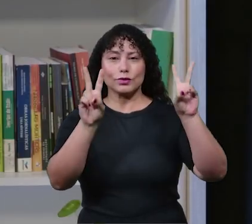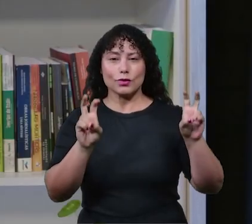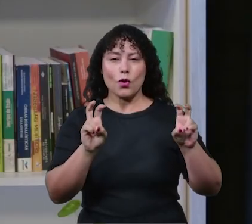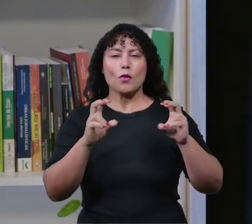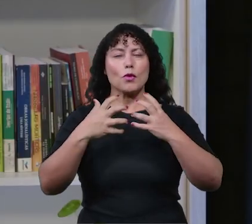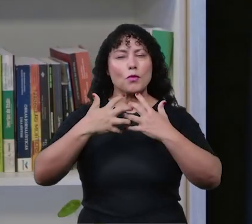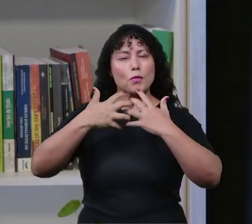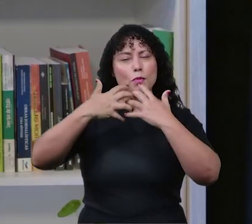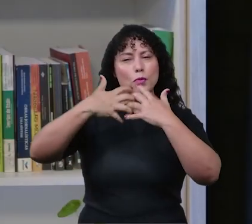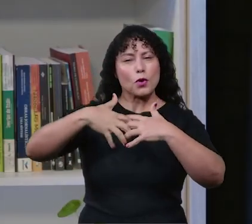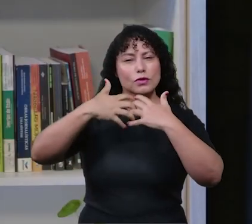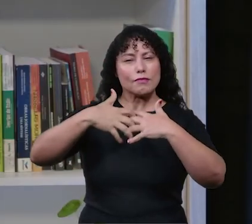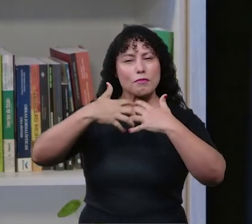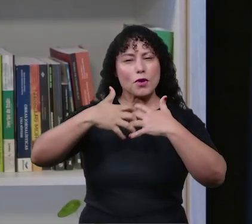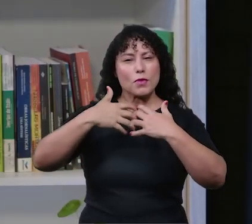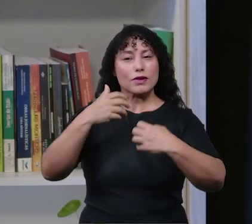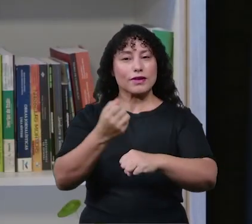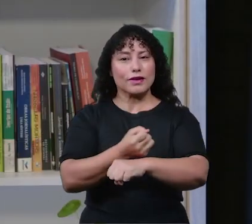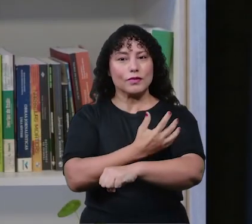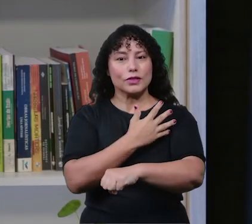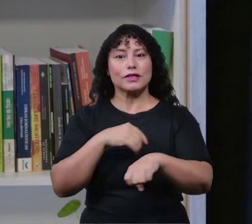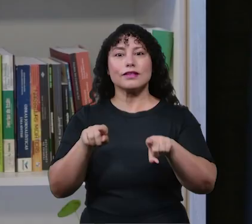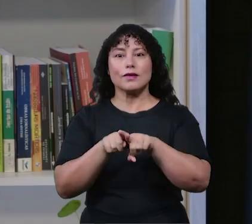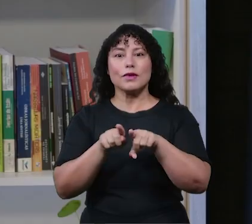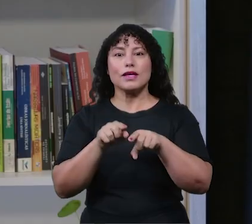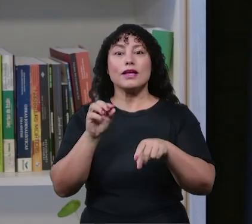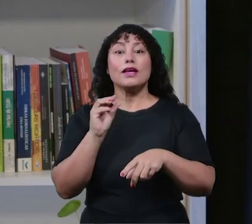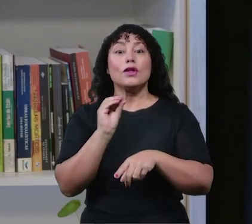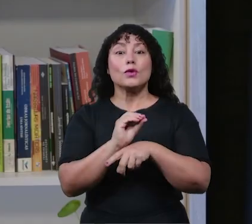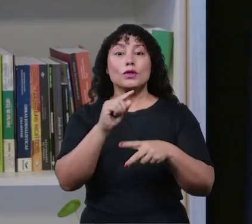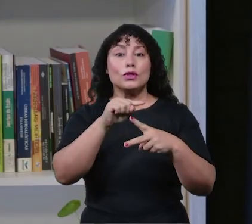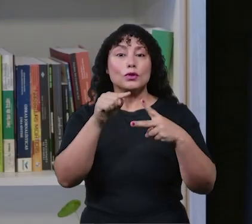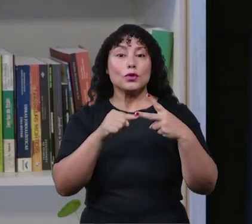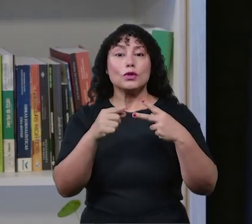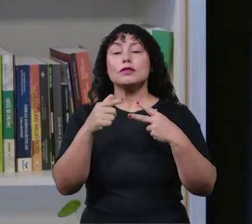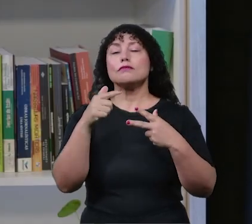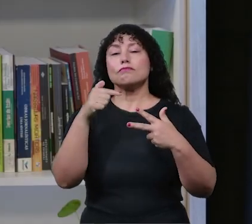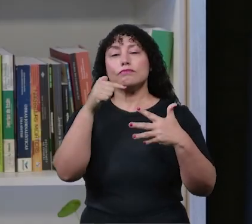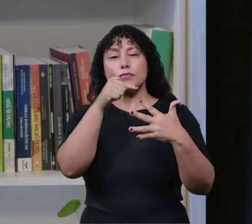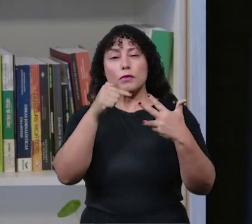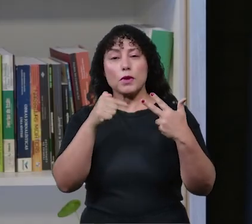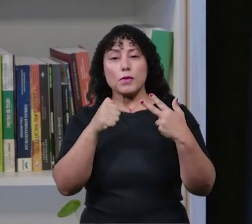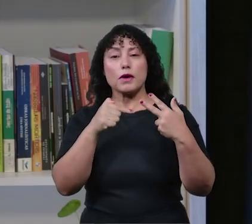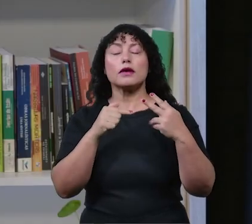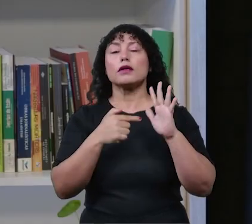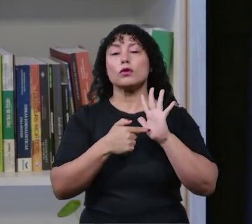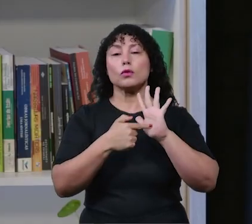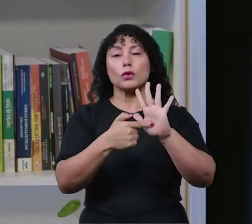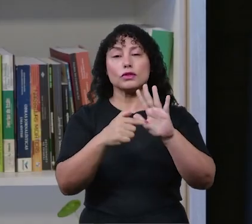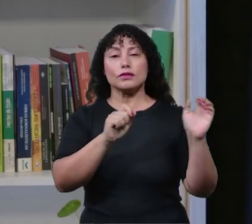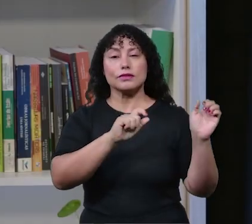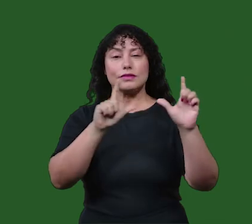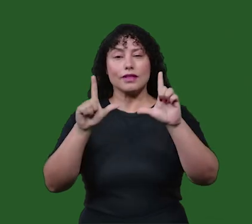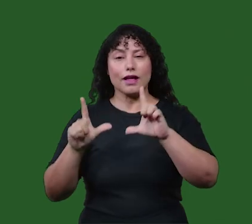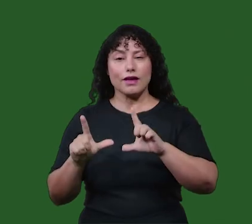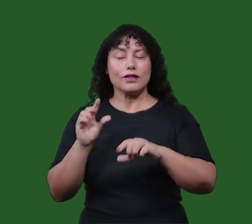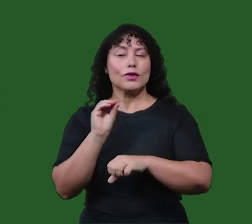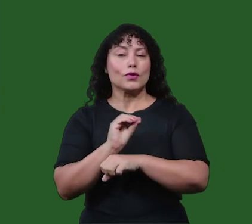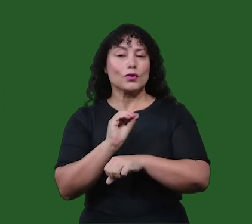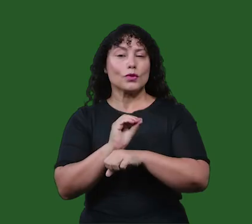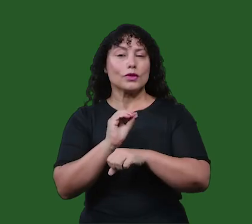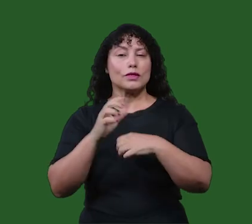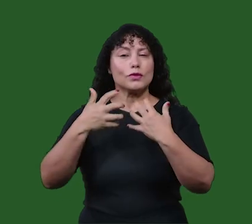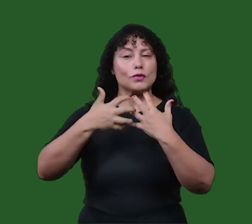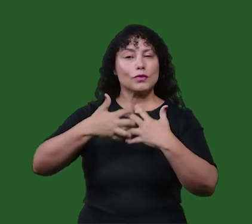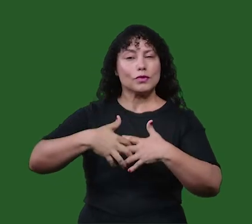questão do processamento das emoções, ele também cuida de duas outras funções, como estou mostrando aí no slide. Ele